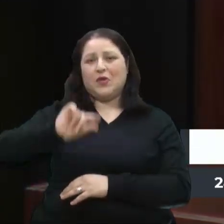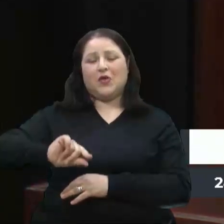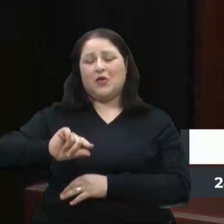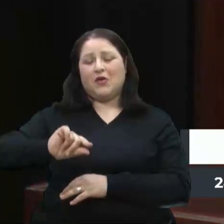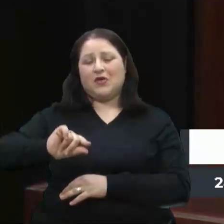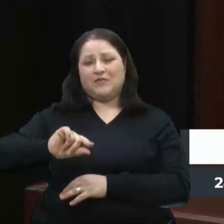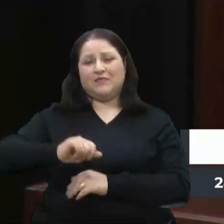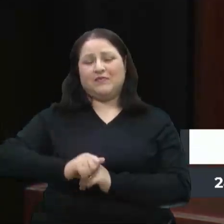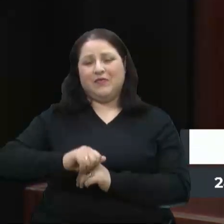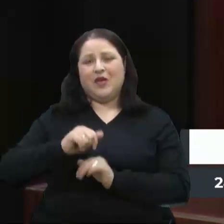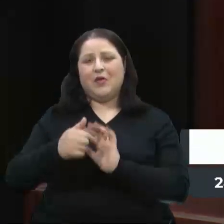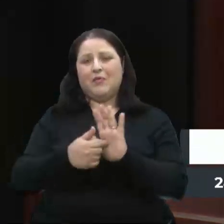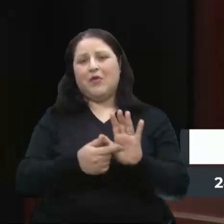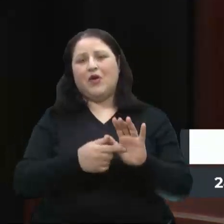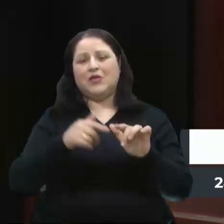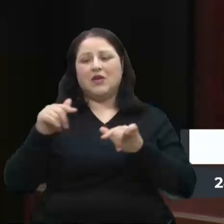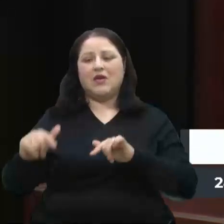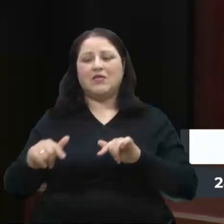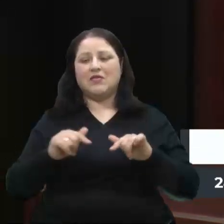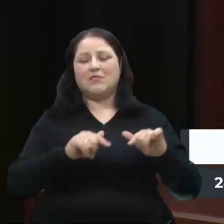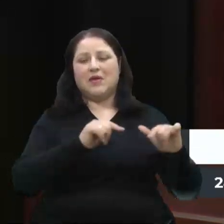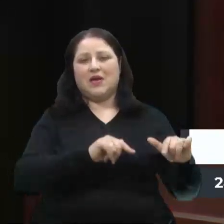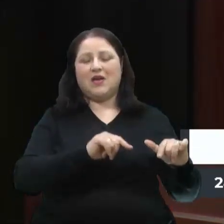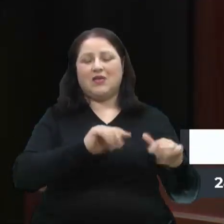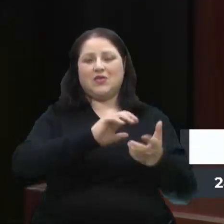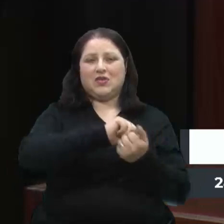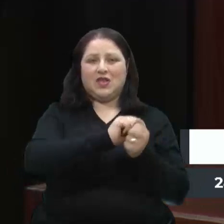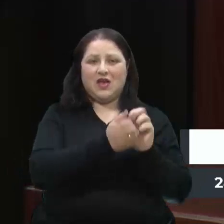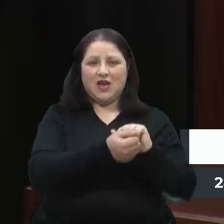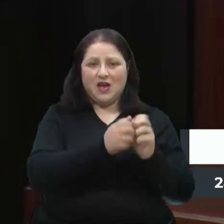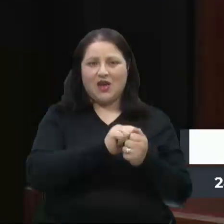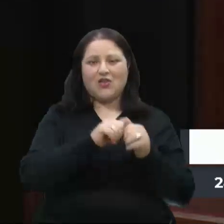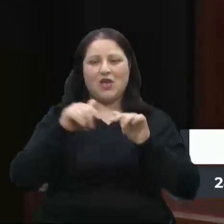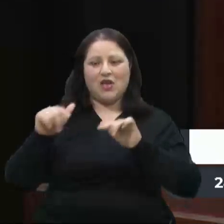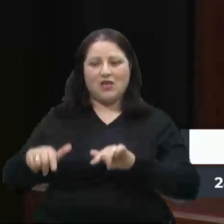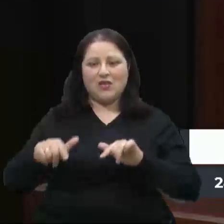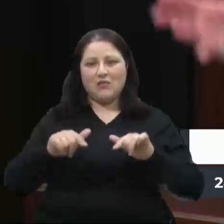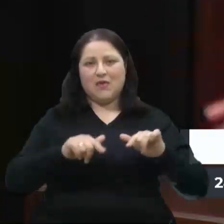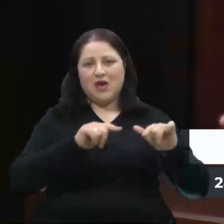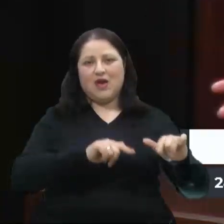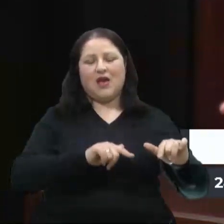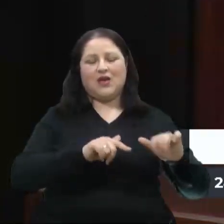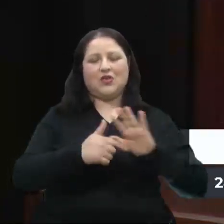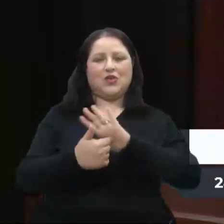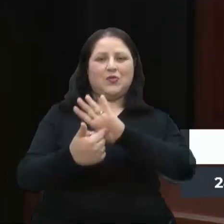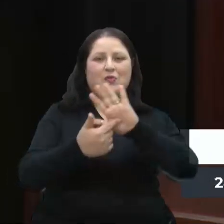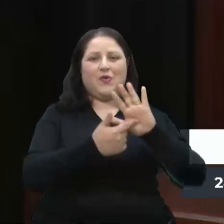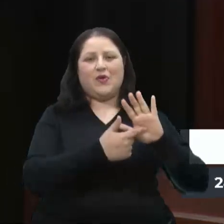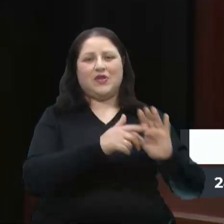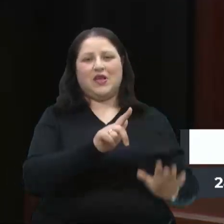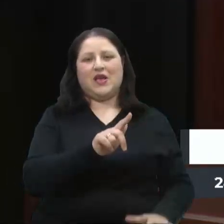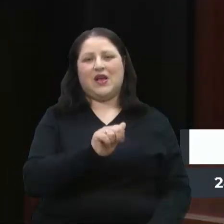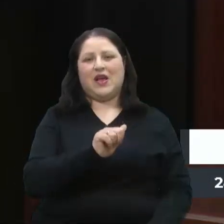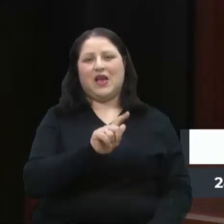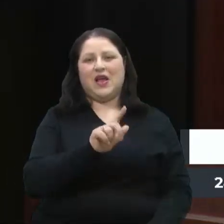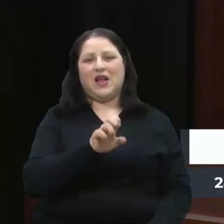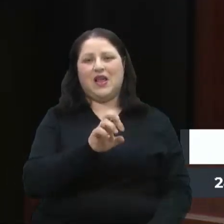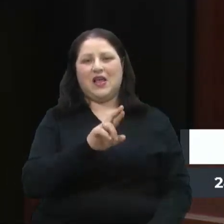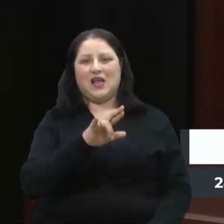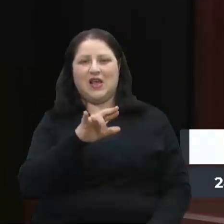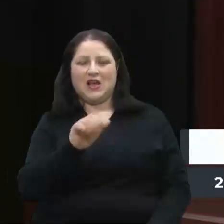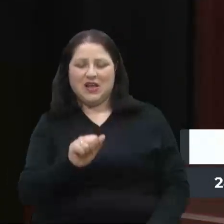que demonstra que os espaços de arte, os espaços de galeria, de exposição, não são espaços